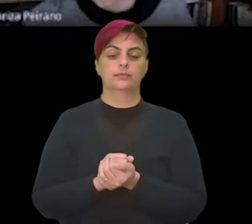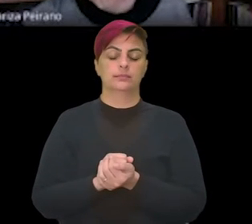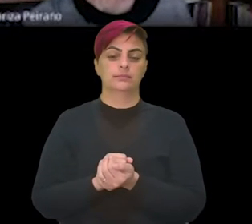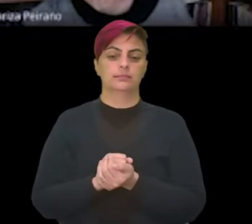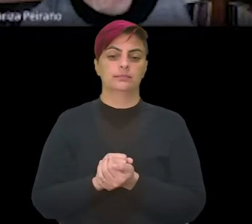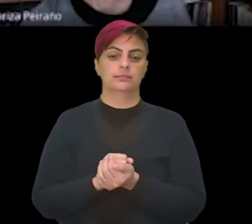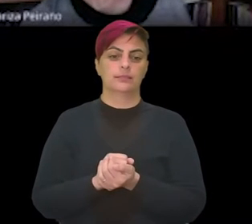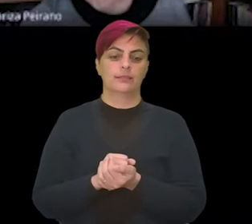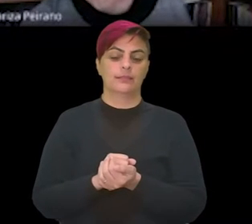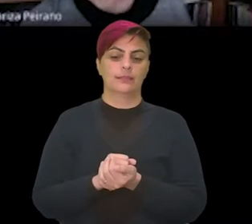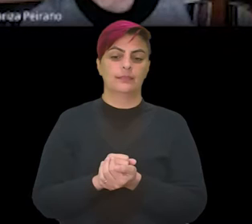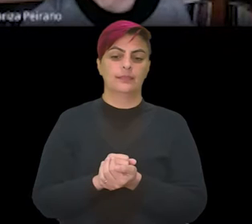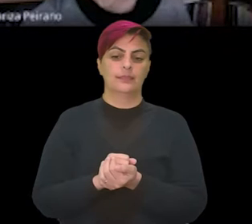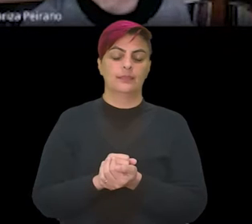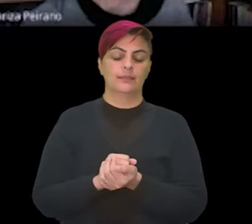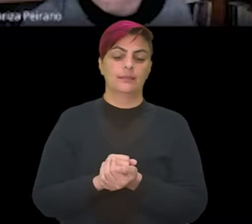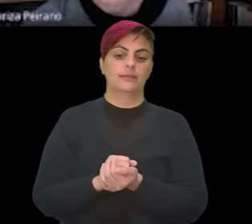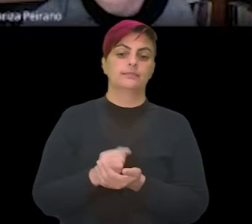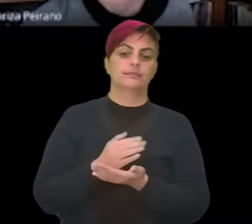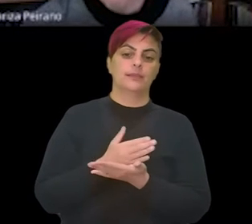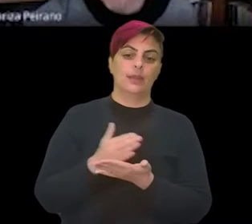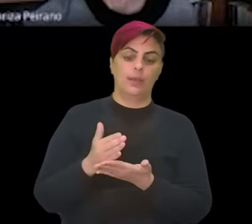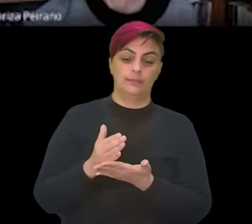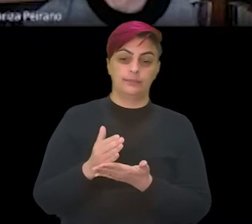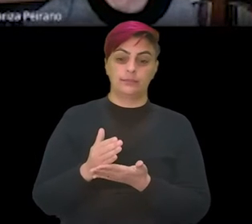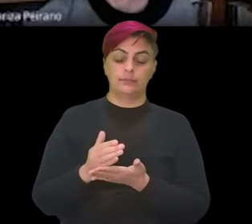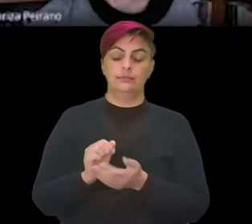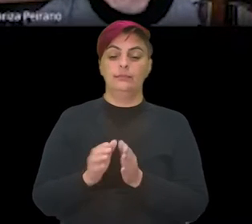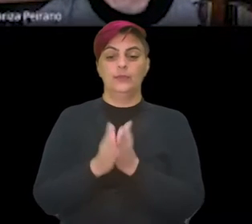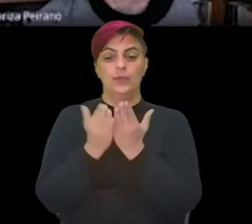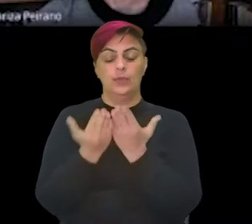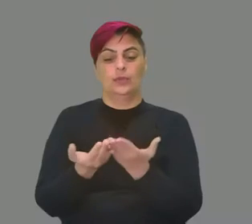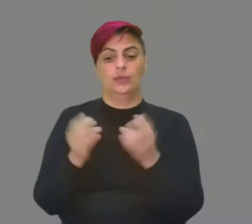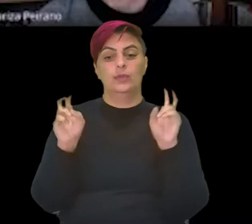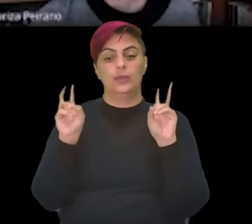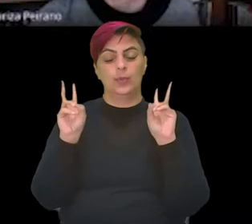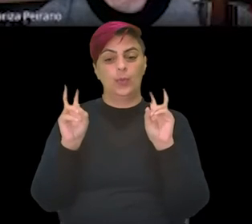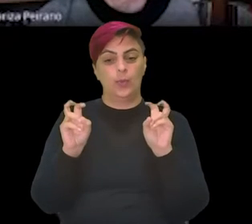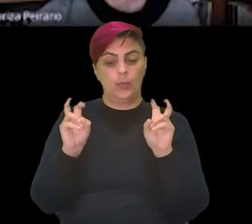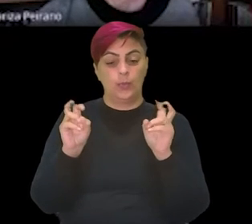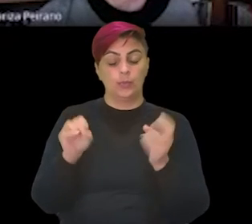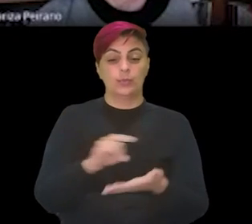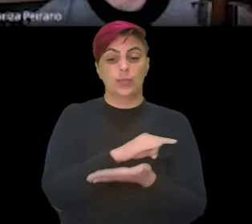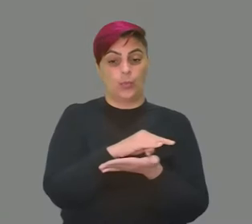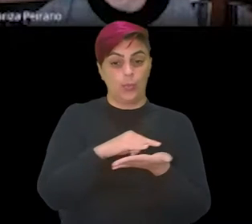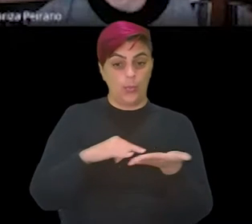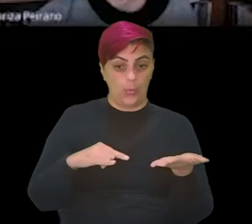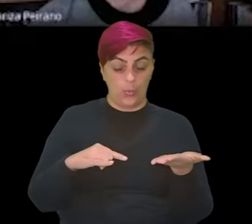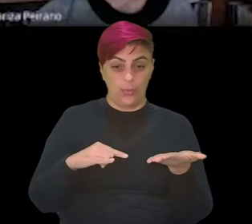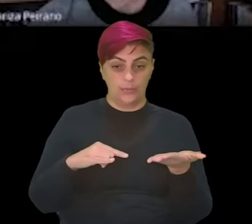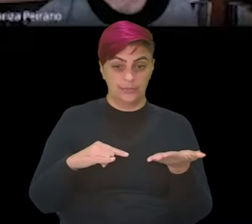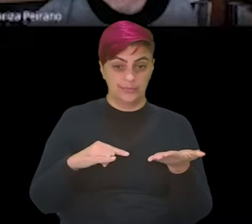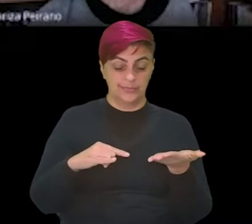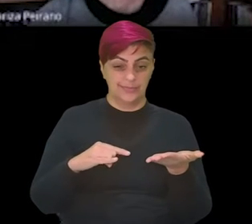Marcel Mauss publicou o clássico Ensaio sobre o Dom, em que focalizava trocas e contratos realizados por meio